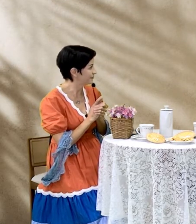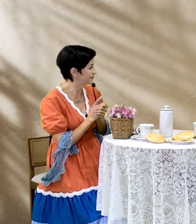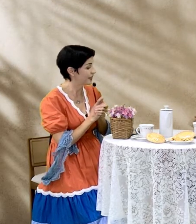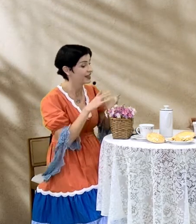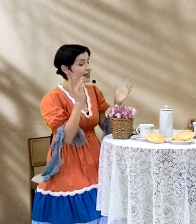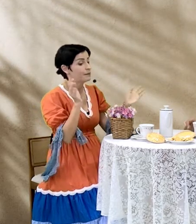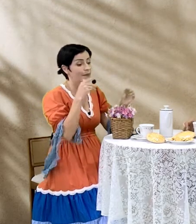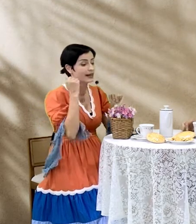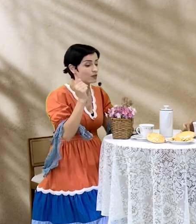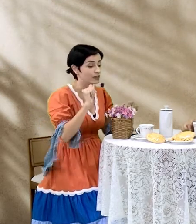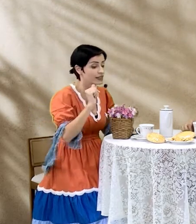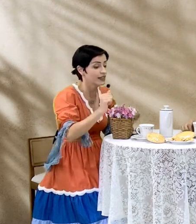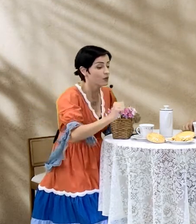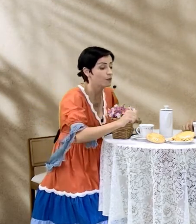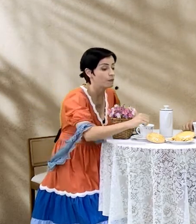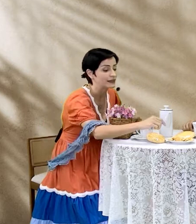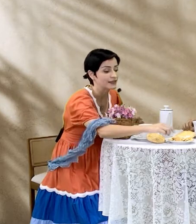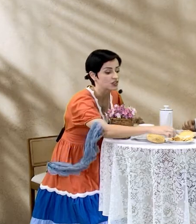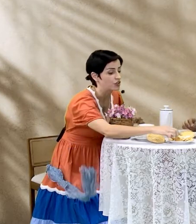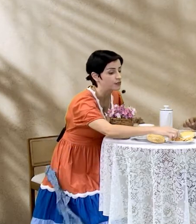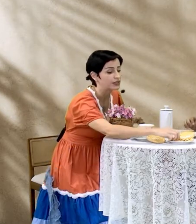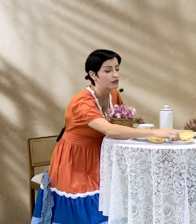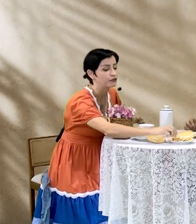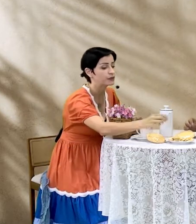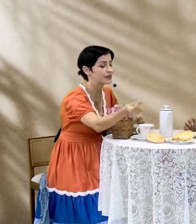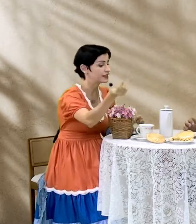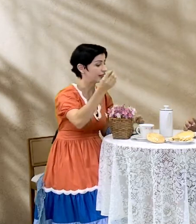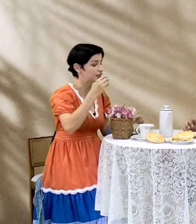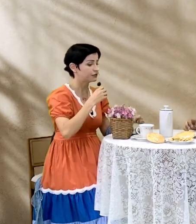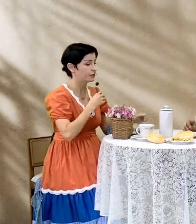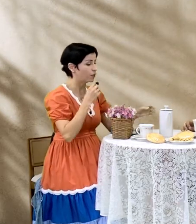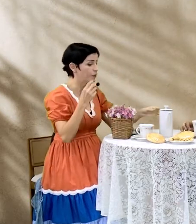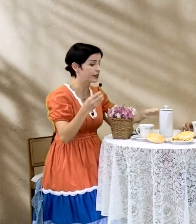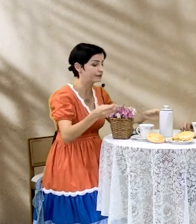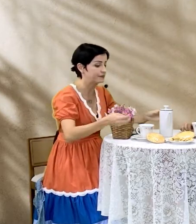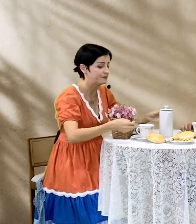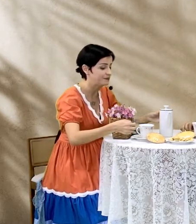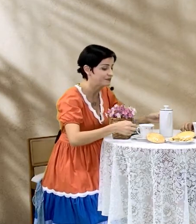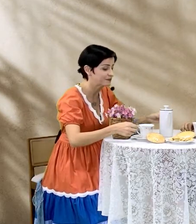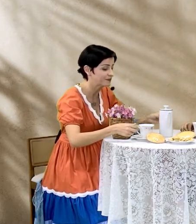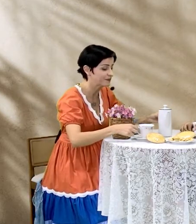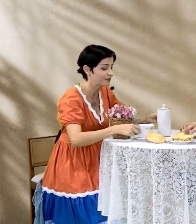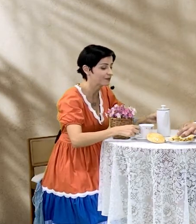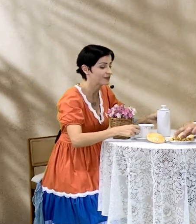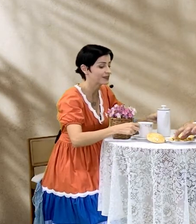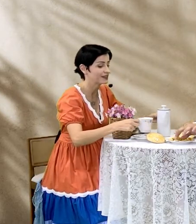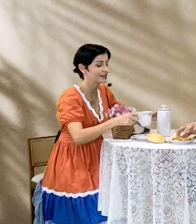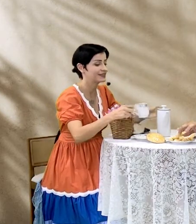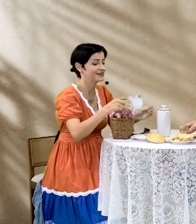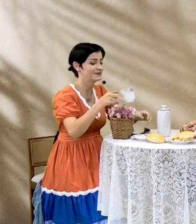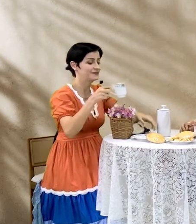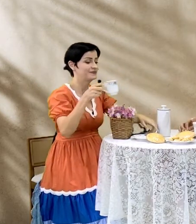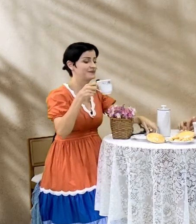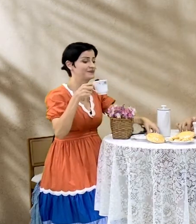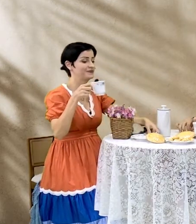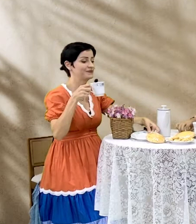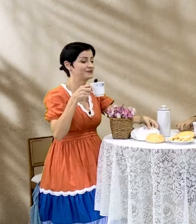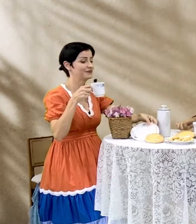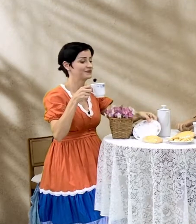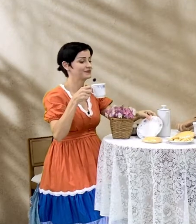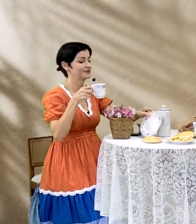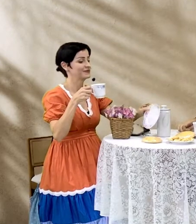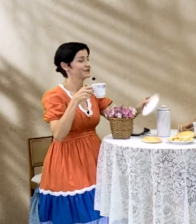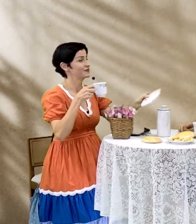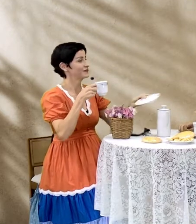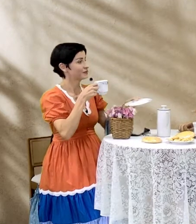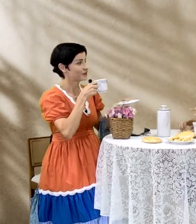Eu gostei demais. Mas olha, compadre, essa história me deu uma fome danada. Eu vou até comer mais um pouquinho aqui. E eu tenho umas histórias também, ó, que